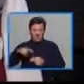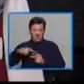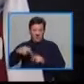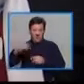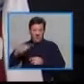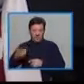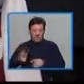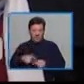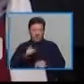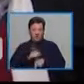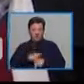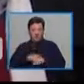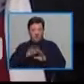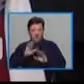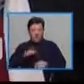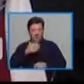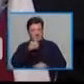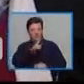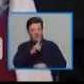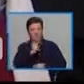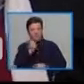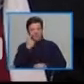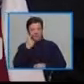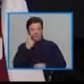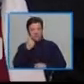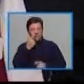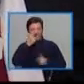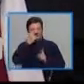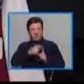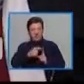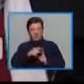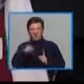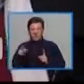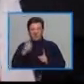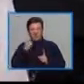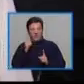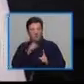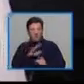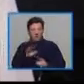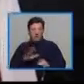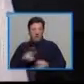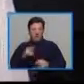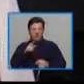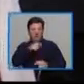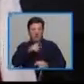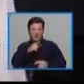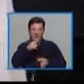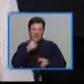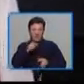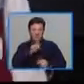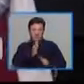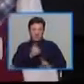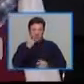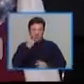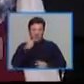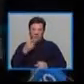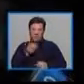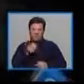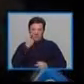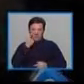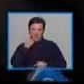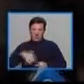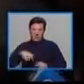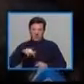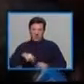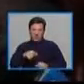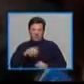Há tempo para se tornar conhecido de pessoas anónimas. Do resto, ela é conhecido, conhecidíssimo. Se